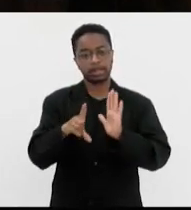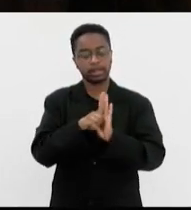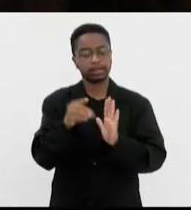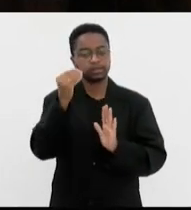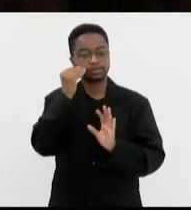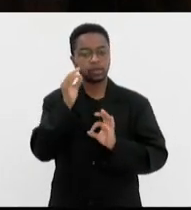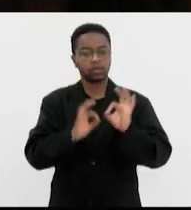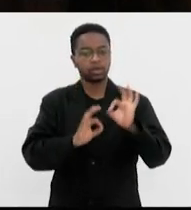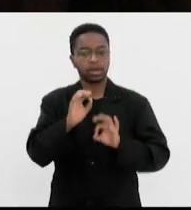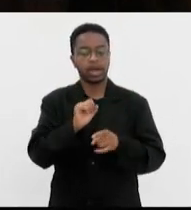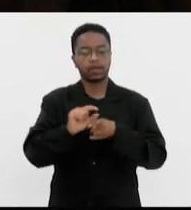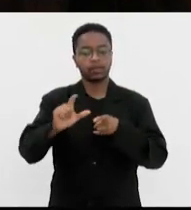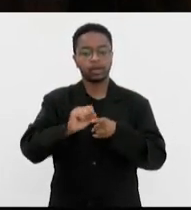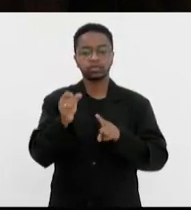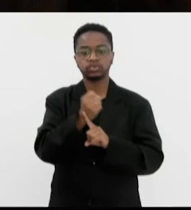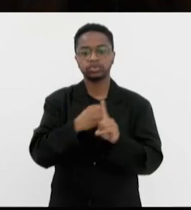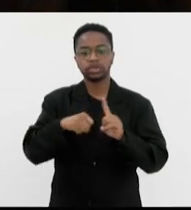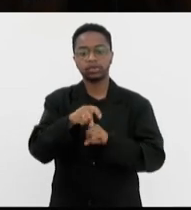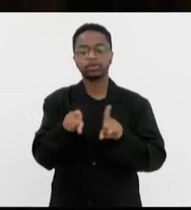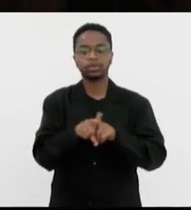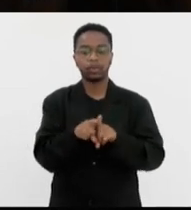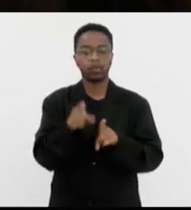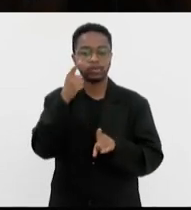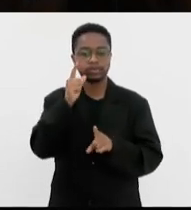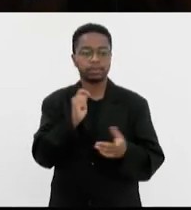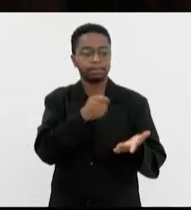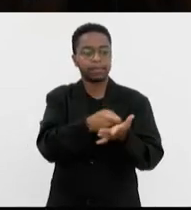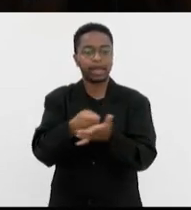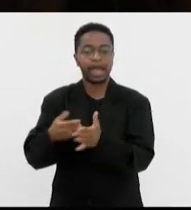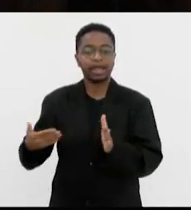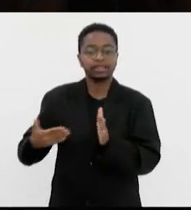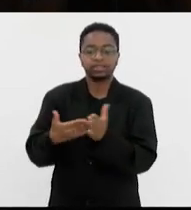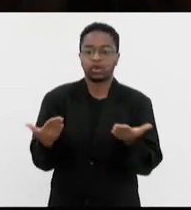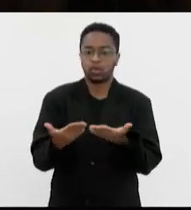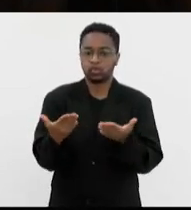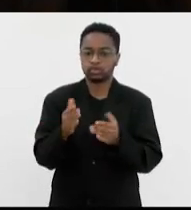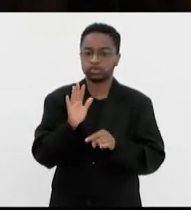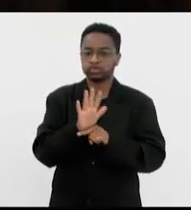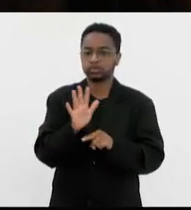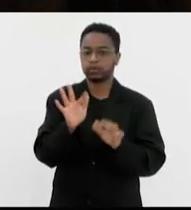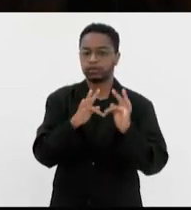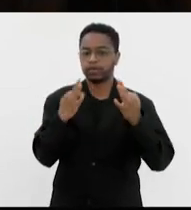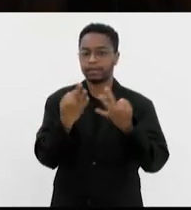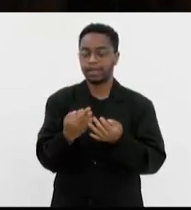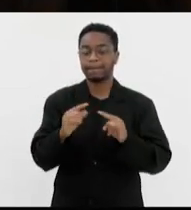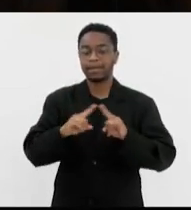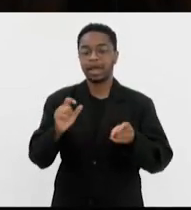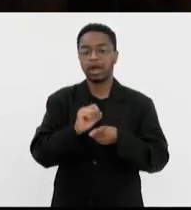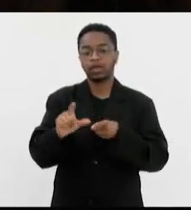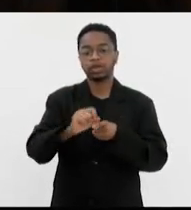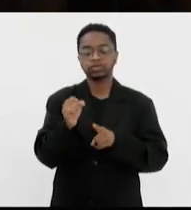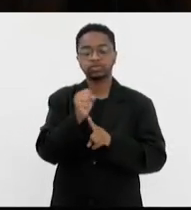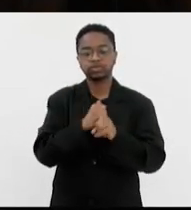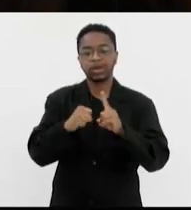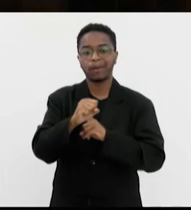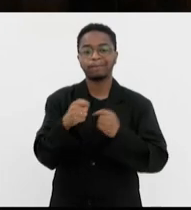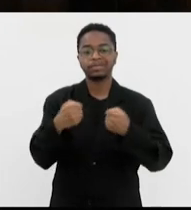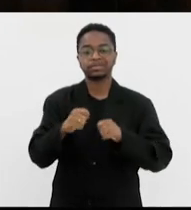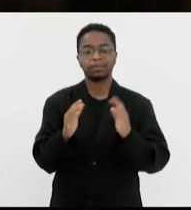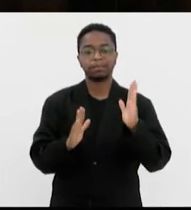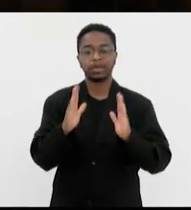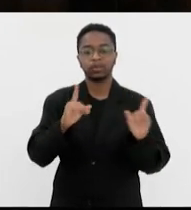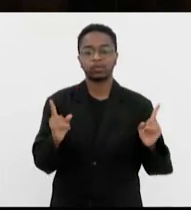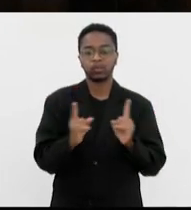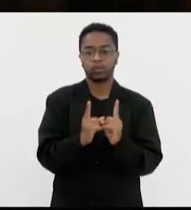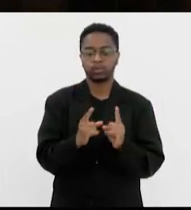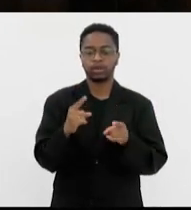aluguel social e que garante, de fato, o pagamento desse benefício até hoje para essas famílias. Só que o aluguel social deve ser política temporária.